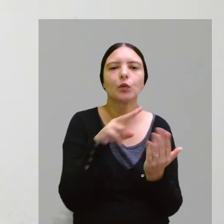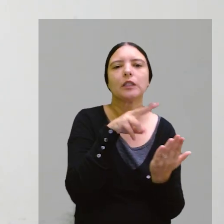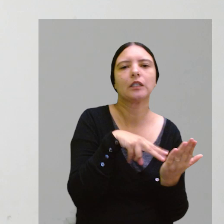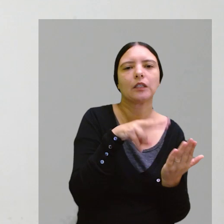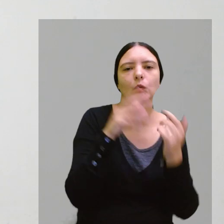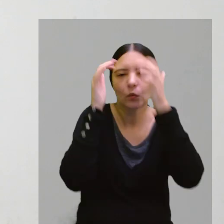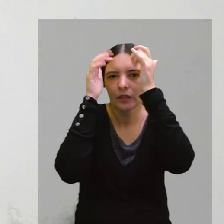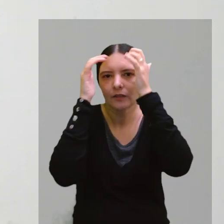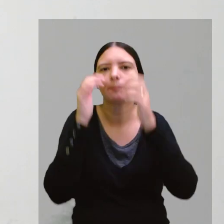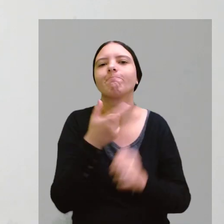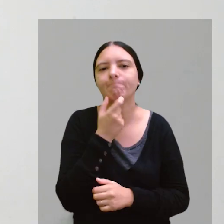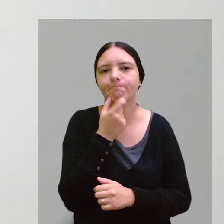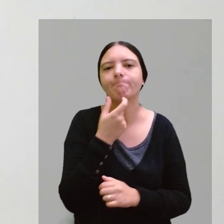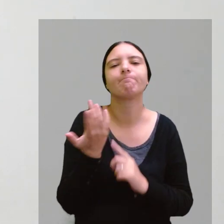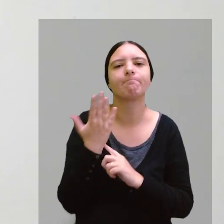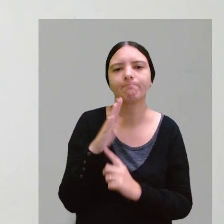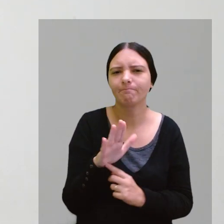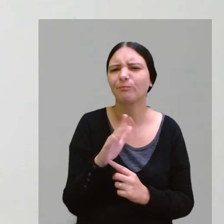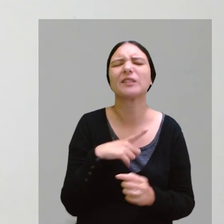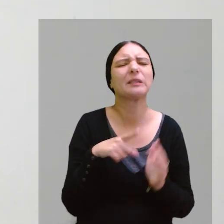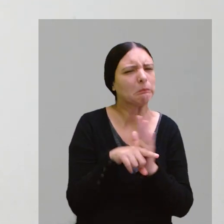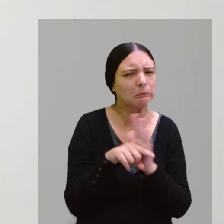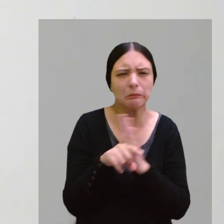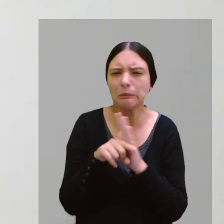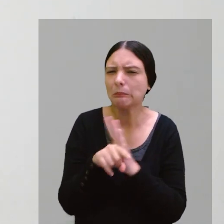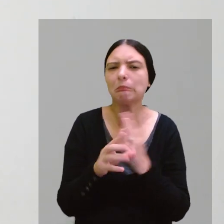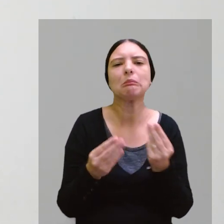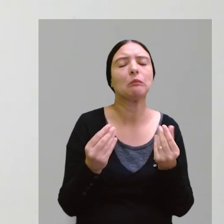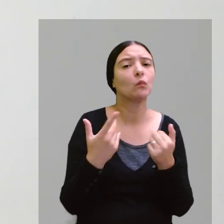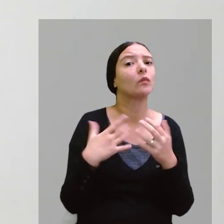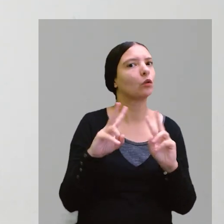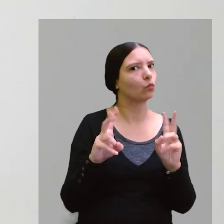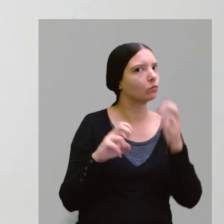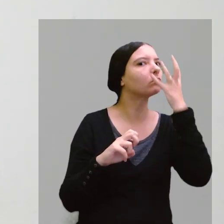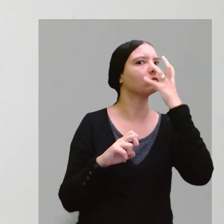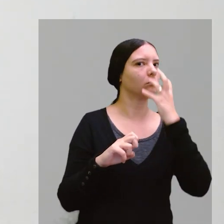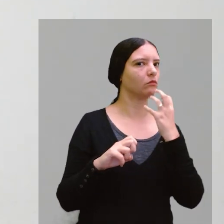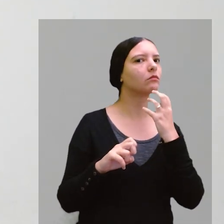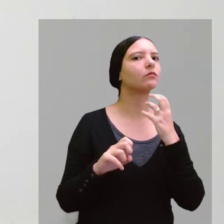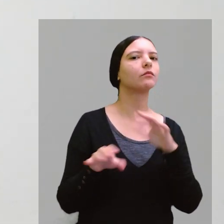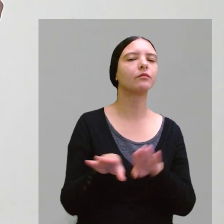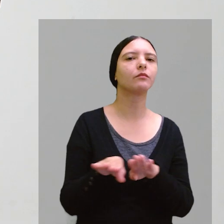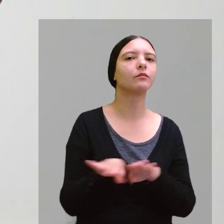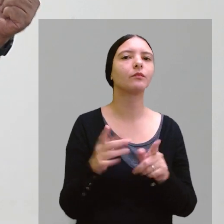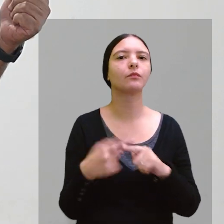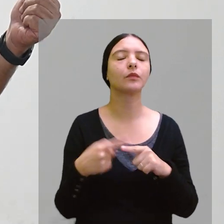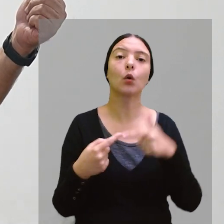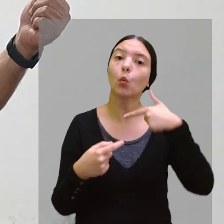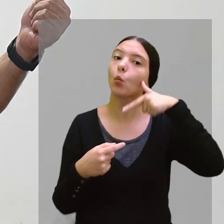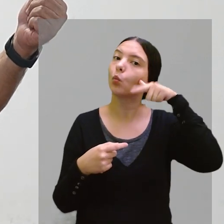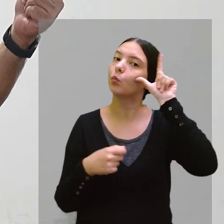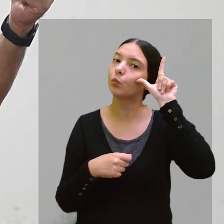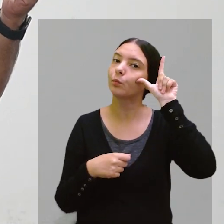com o cérebro, tá? Muita pesquisa, é um assunto sério, levado a sério. Inclusive,